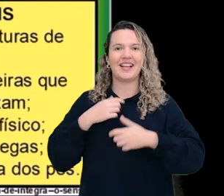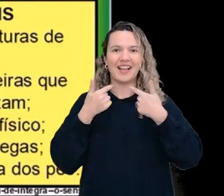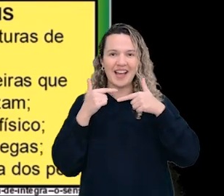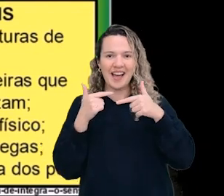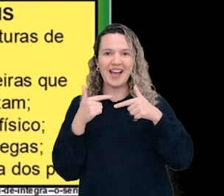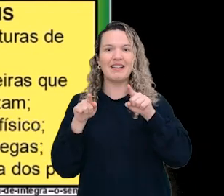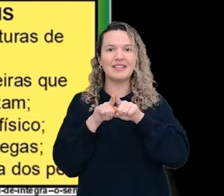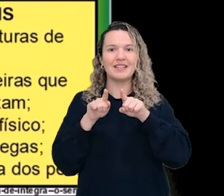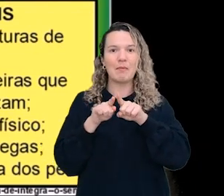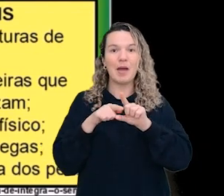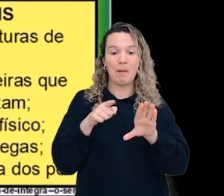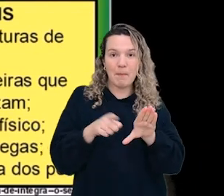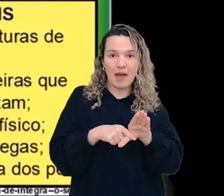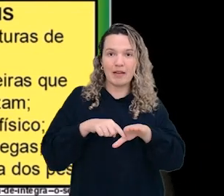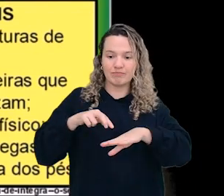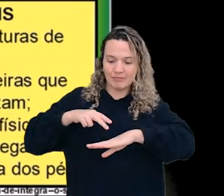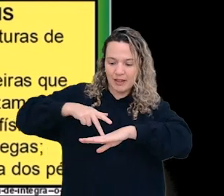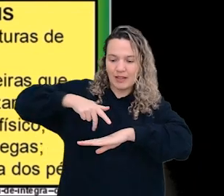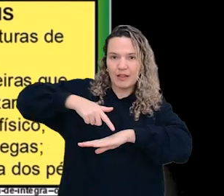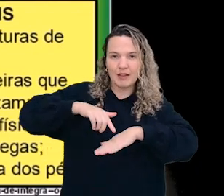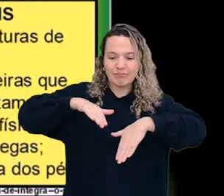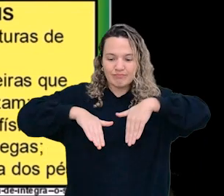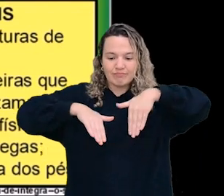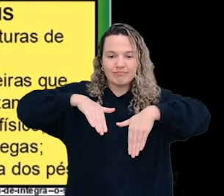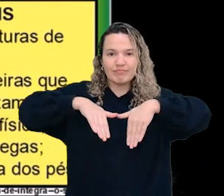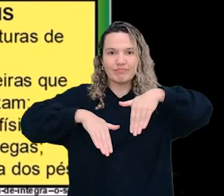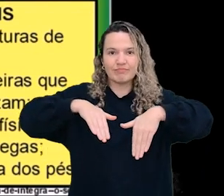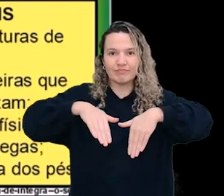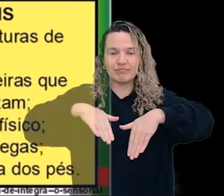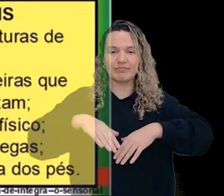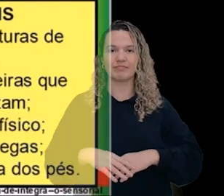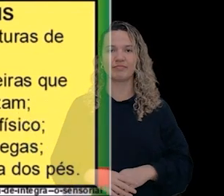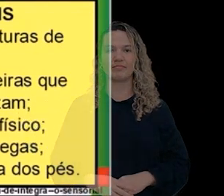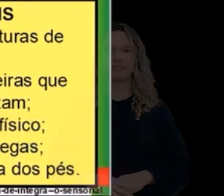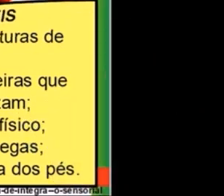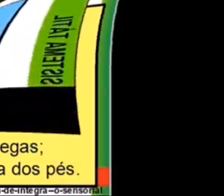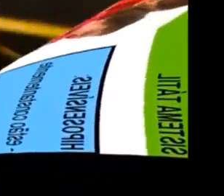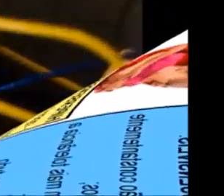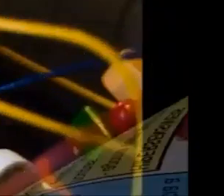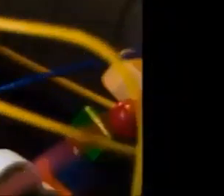sensíveis a cócegas e às vezes até andam na ponta dos pés.